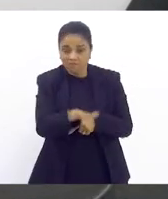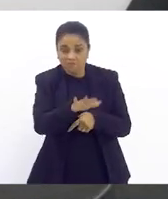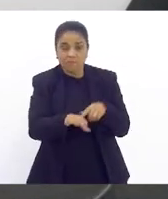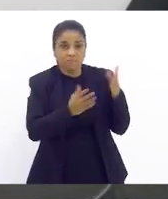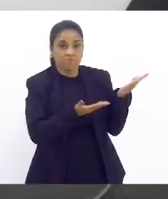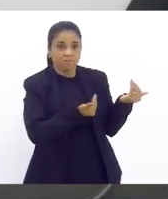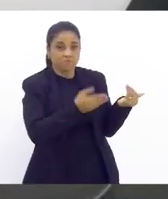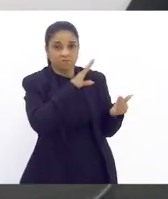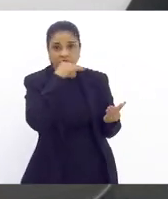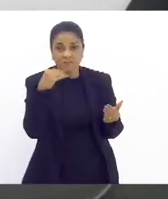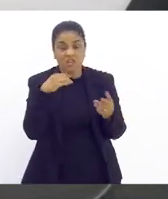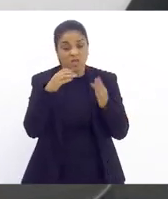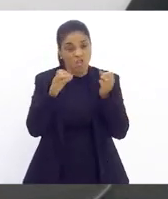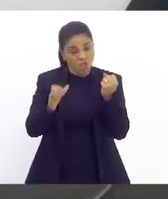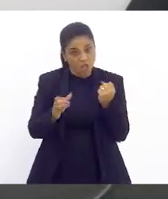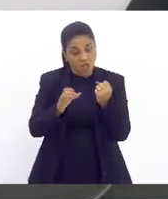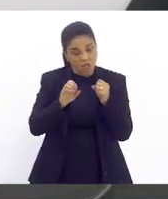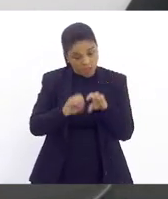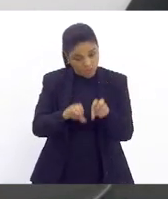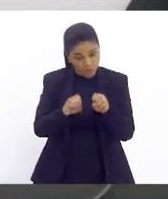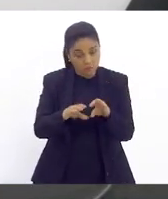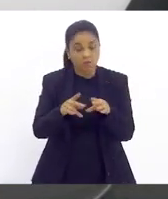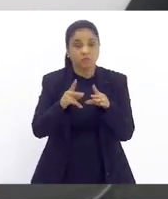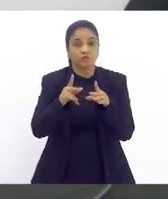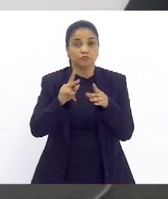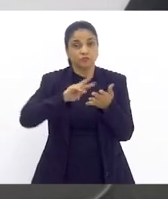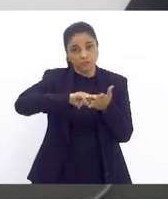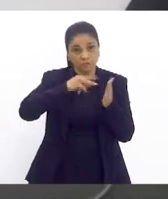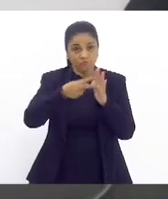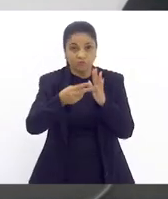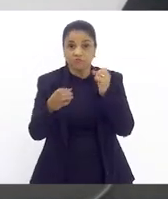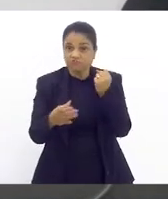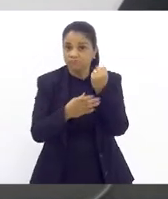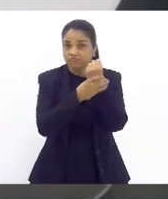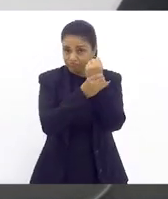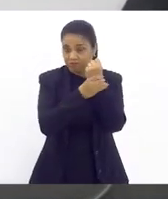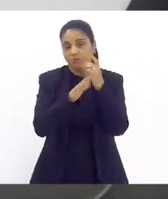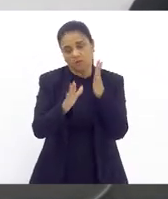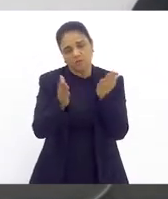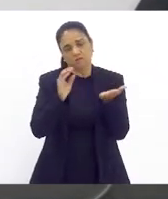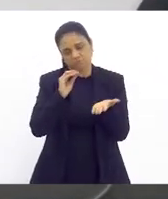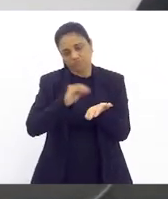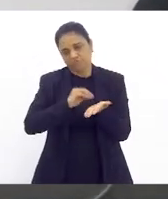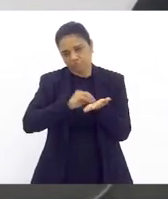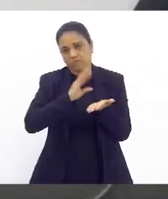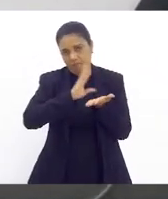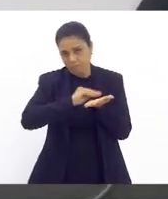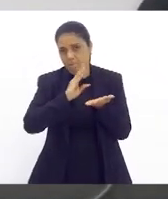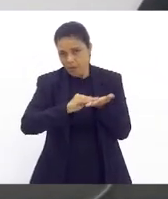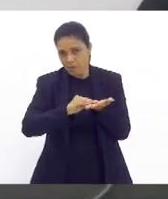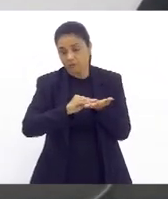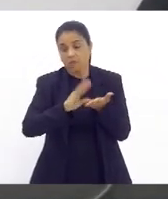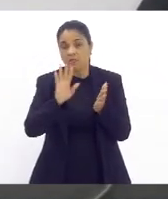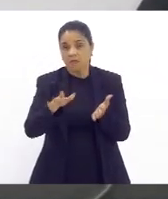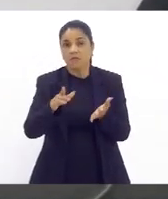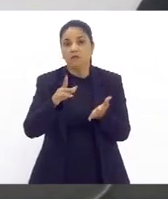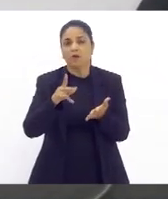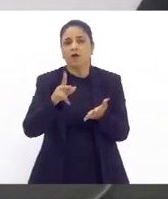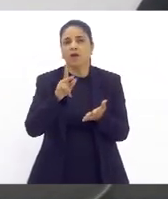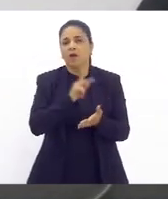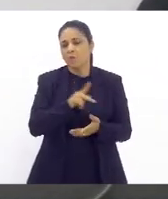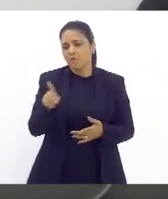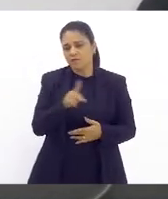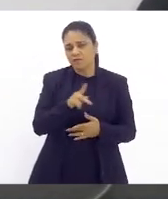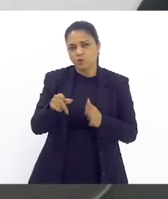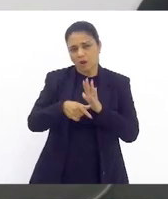fala em educação a gente está falando em segurança que é uma questão que hoje nos falta não tem como é inclusive é professora que teve